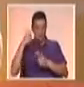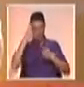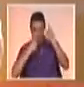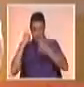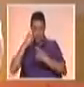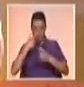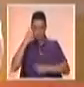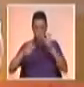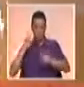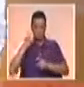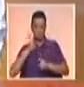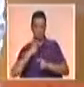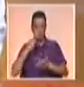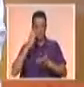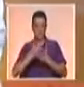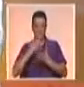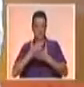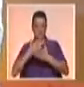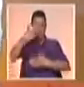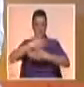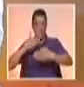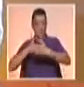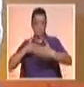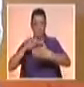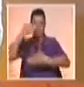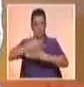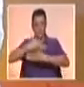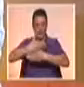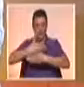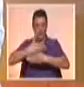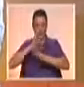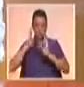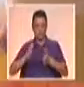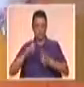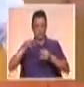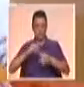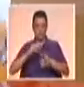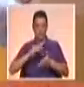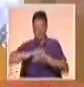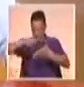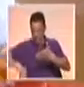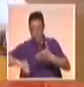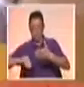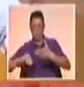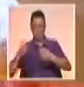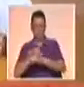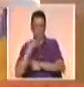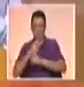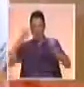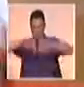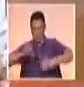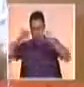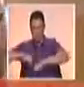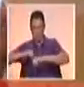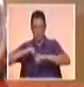cidadão surdo, só porque tem uma barreira. E já, acho que já era tempo. Nós já assinamos convenções e convenções e convenções. Nós e também